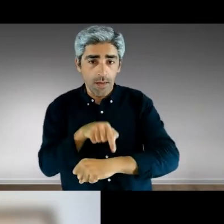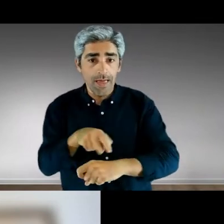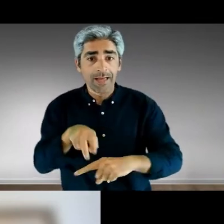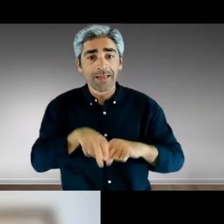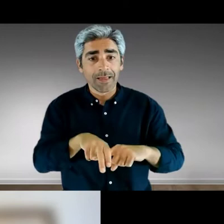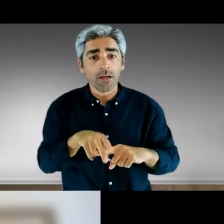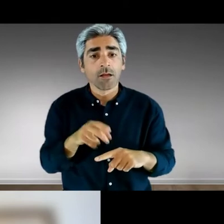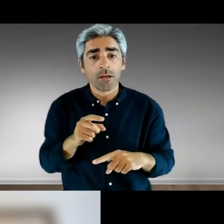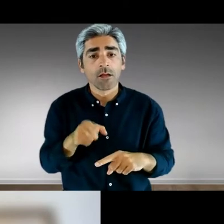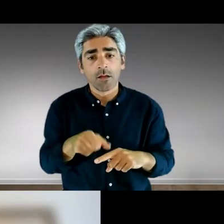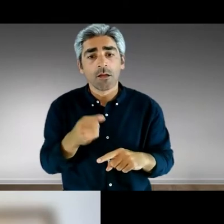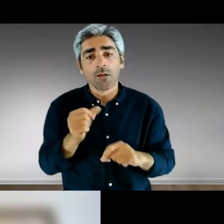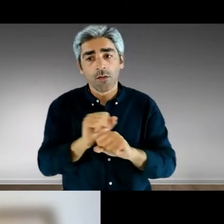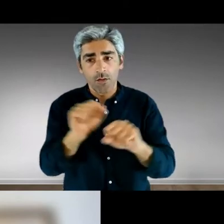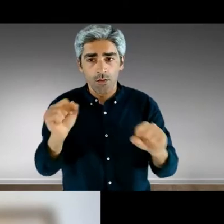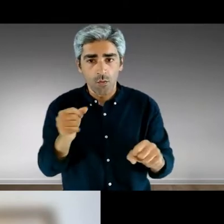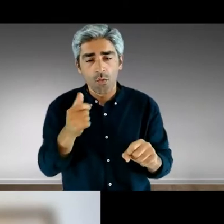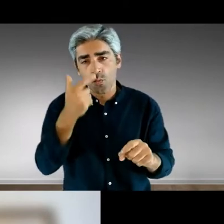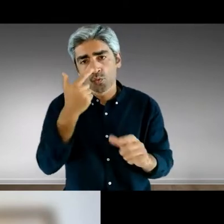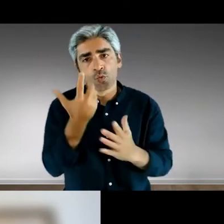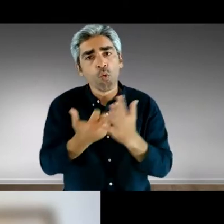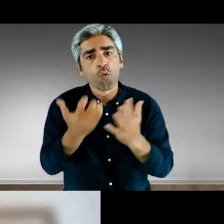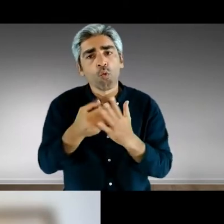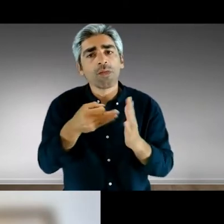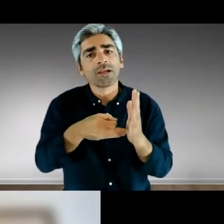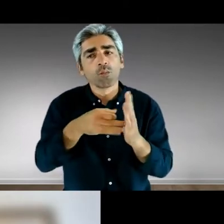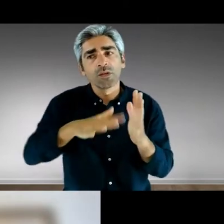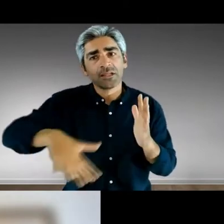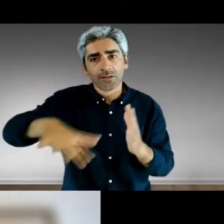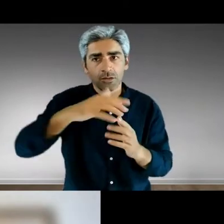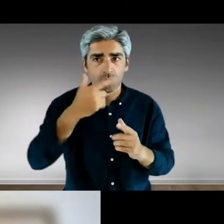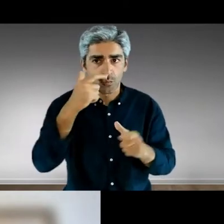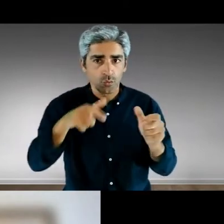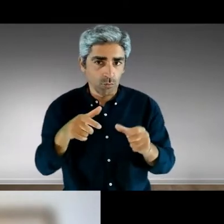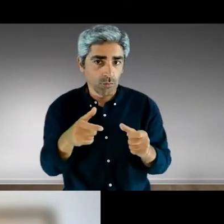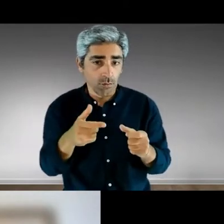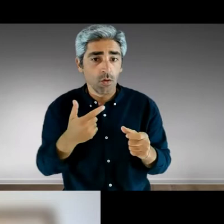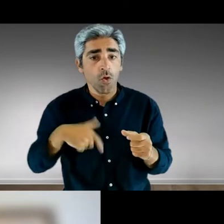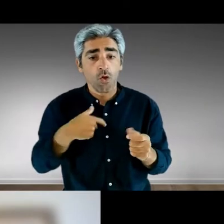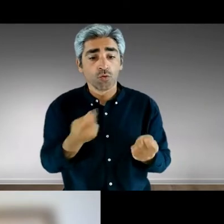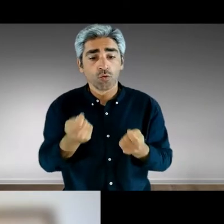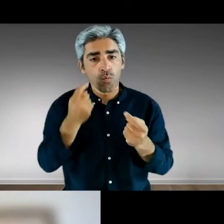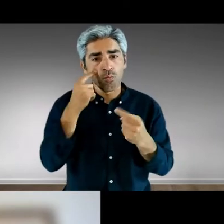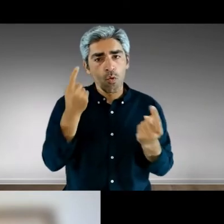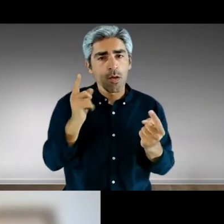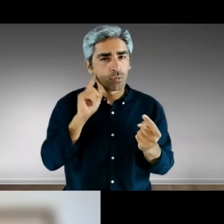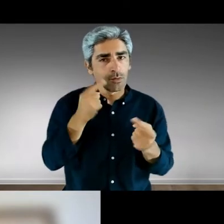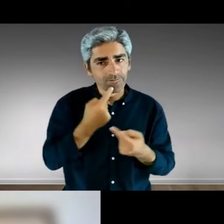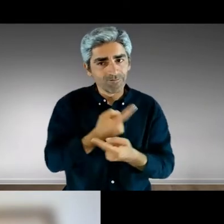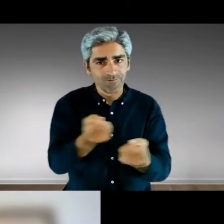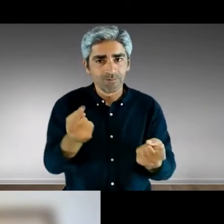do dinheiro dos contribuintes. E isto também é muito importante passar esta mensagem. É que nós, quando somos gestores públicos, nós temos